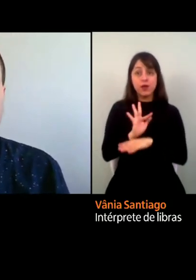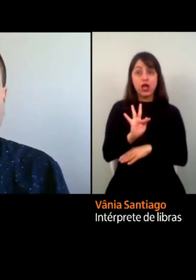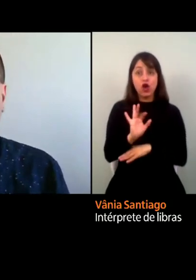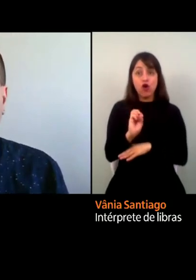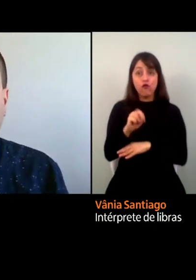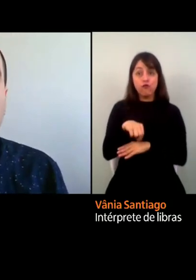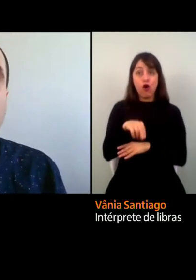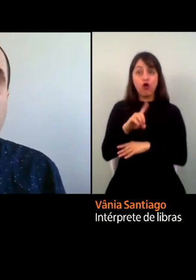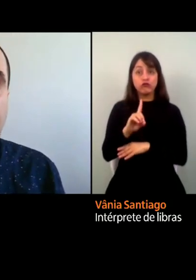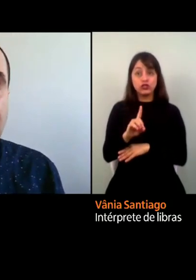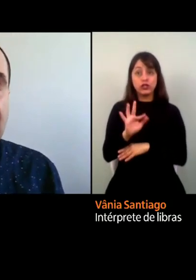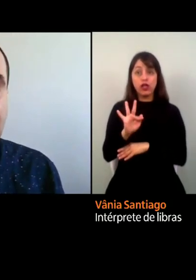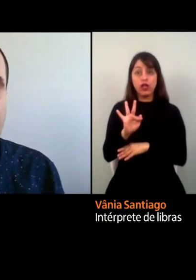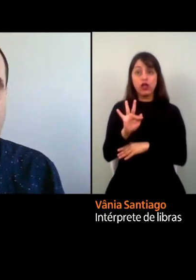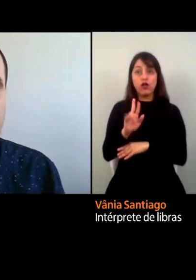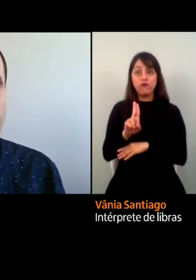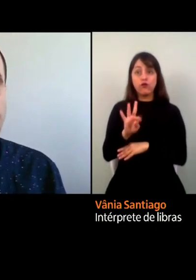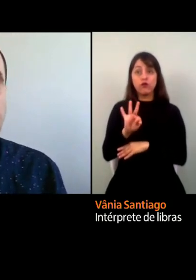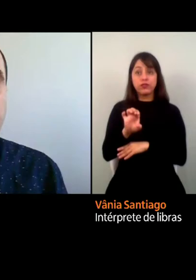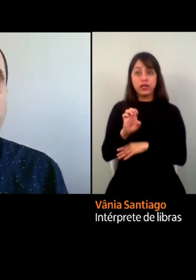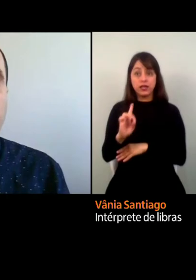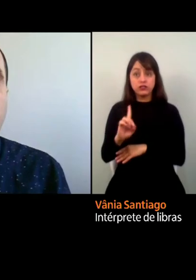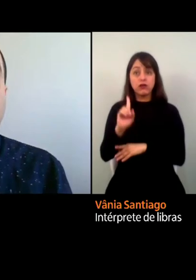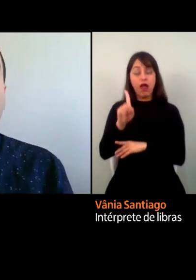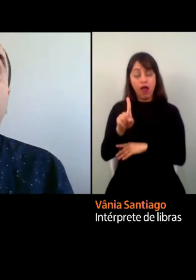Remanescências, de 1997.